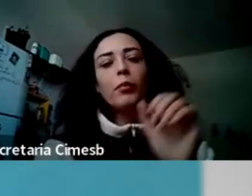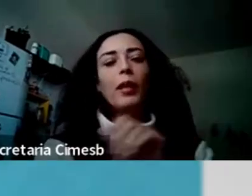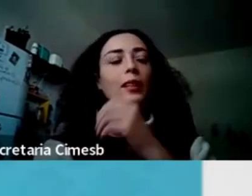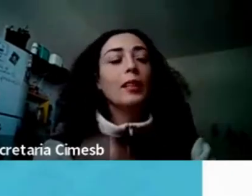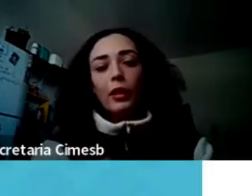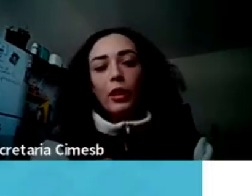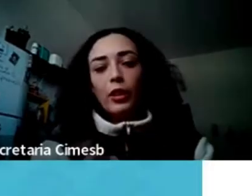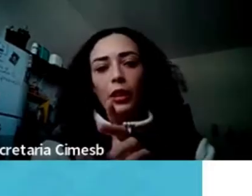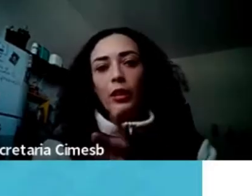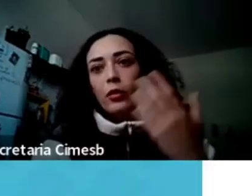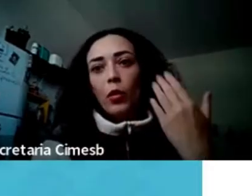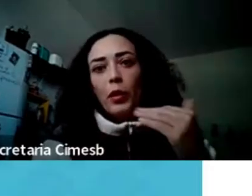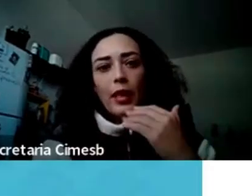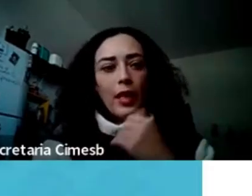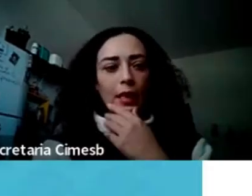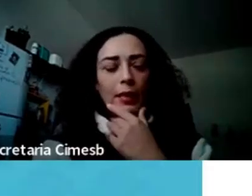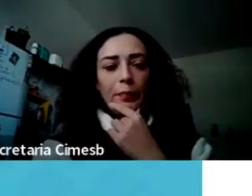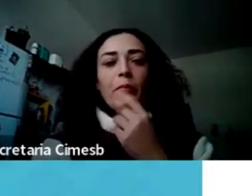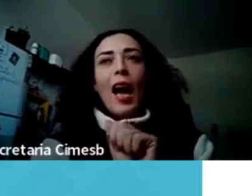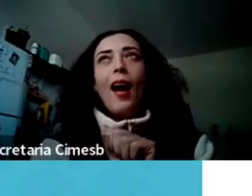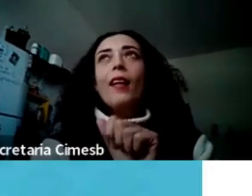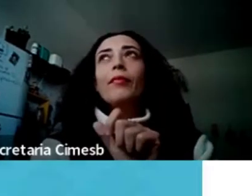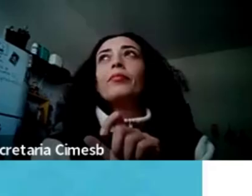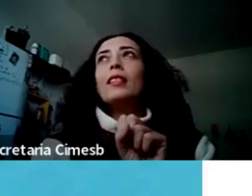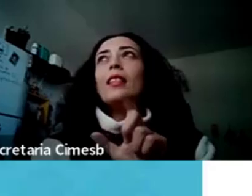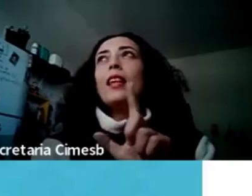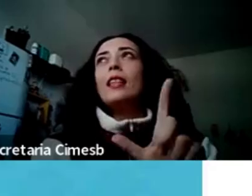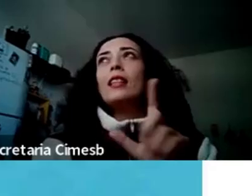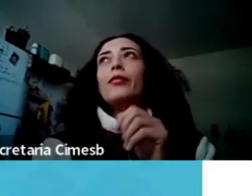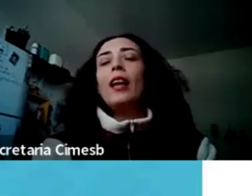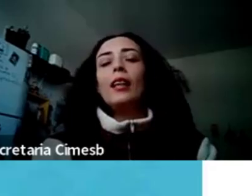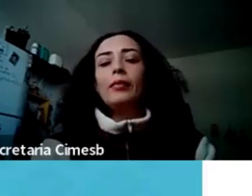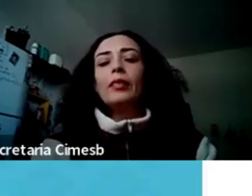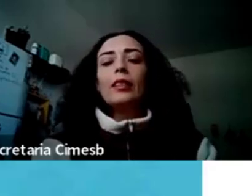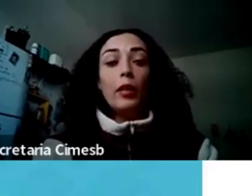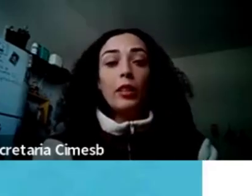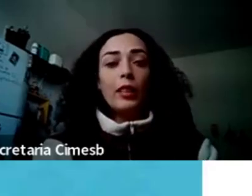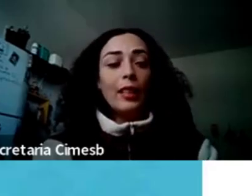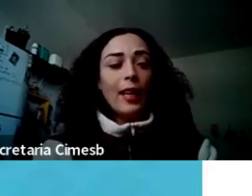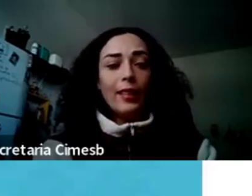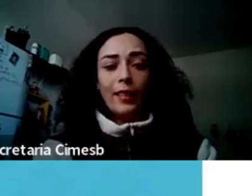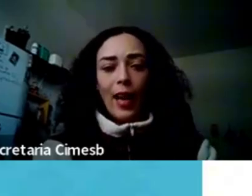termo específico, mas para a gente compreender aqui, é ASL que fala, a língua de sinais